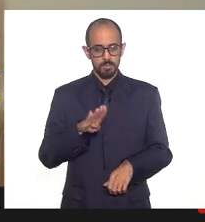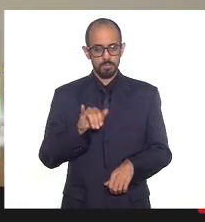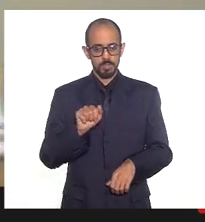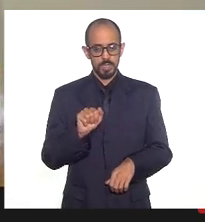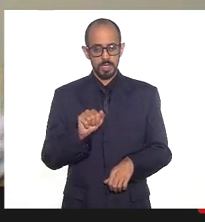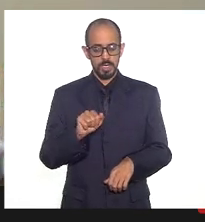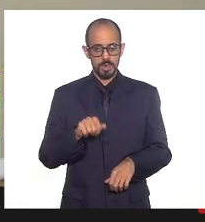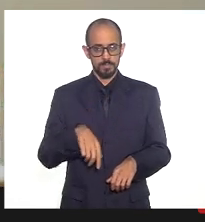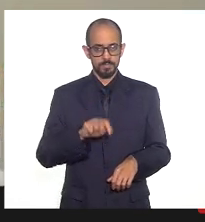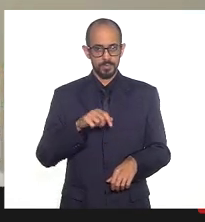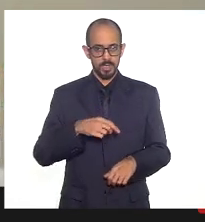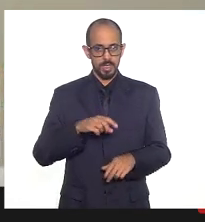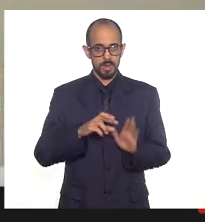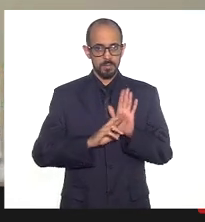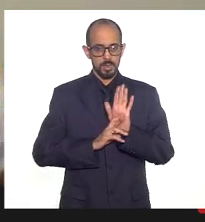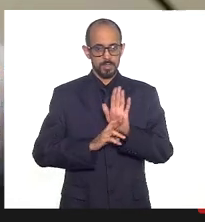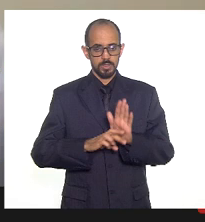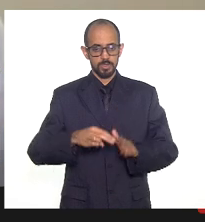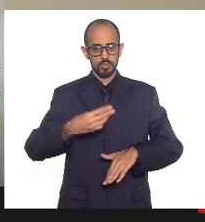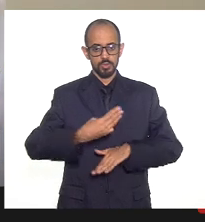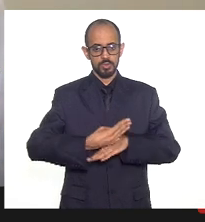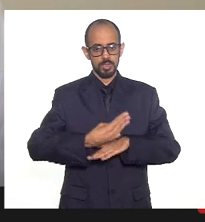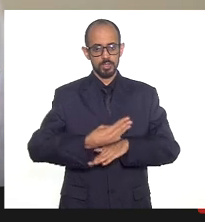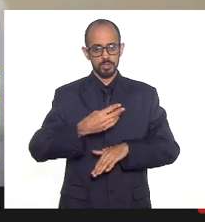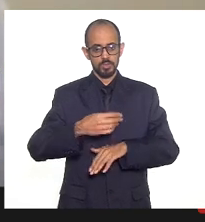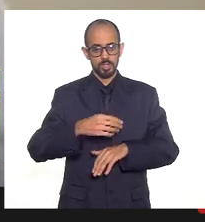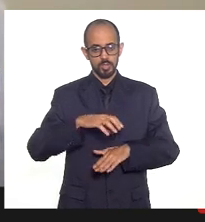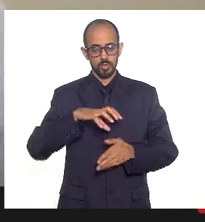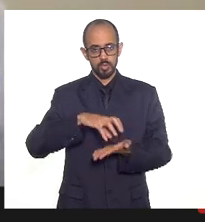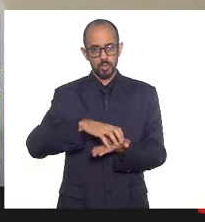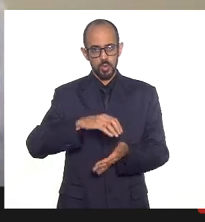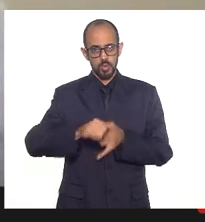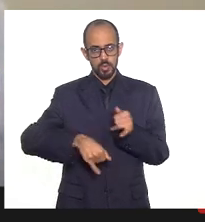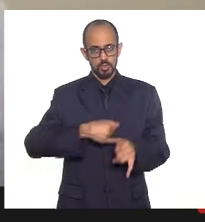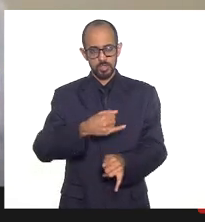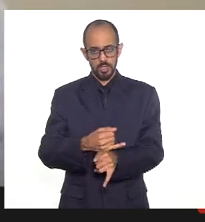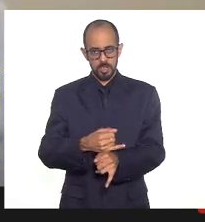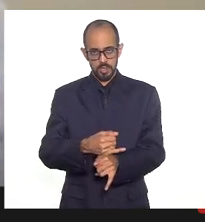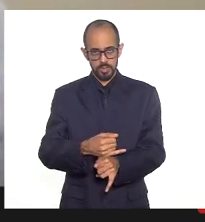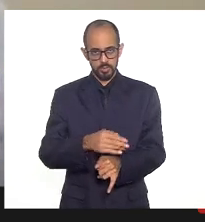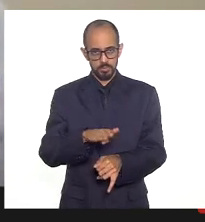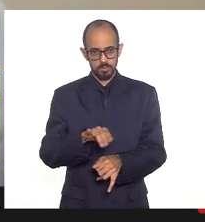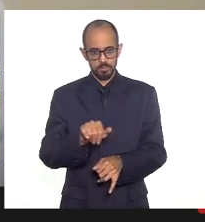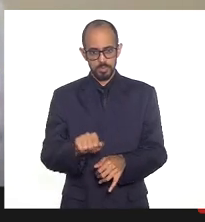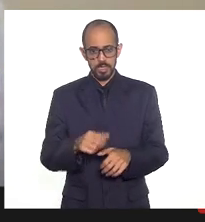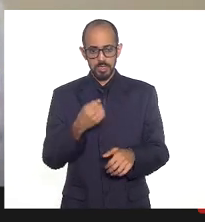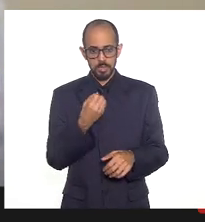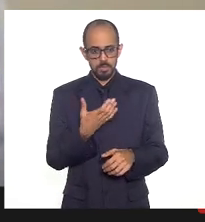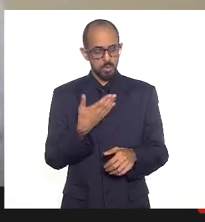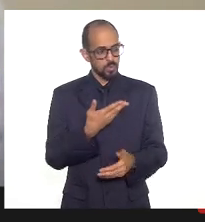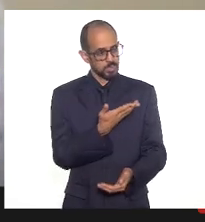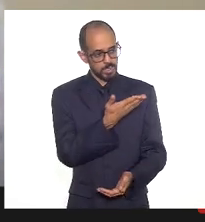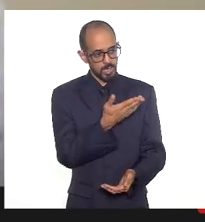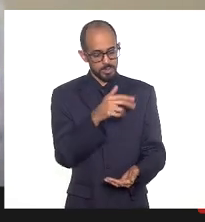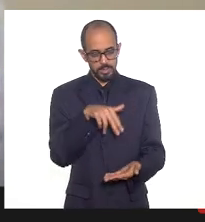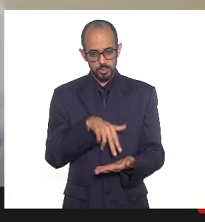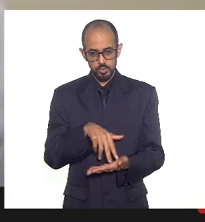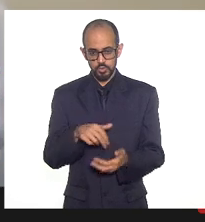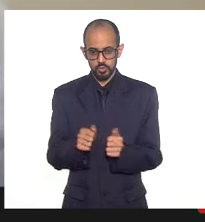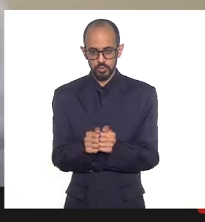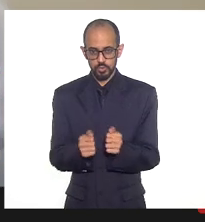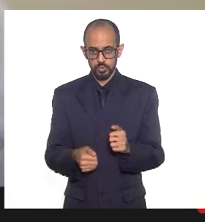representante do terceiro setor no Comitê Gestor de Internet. Bia, que bom contar com você aqui no lançamento da nossa frente. Você tem a palavra para a sua